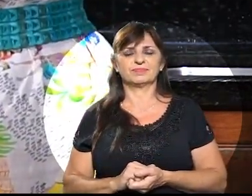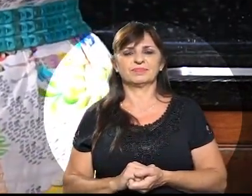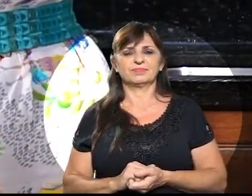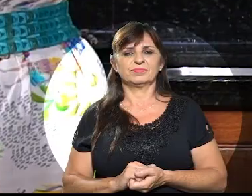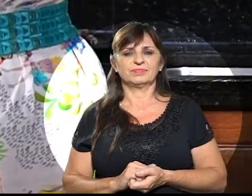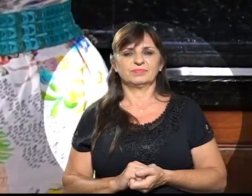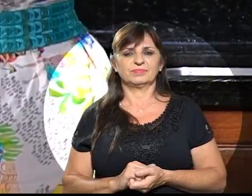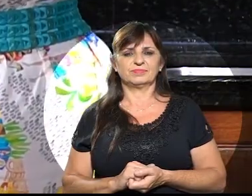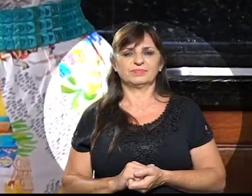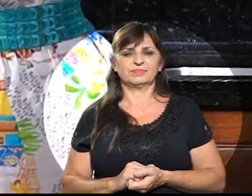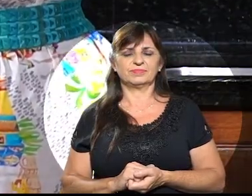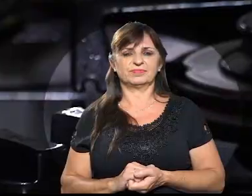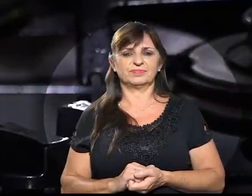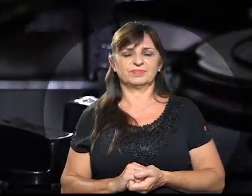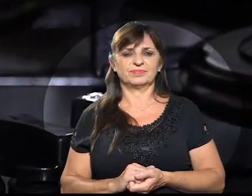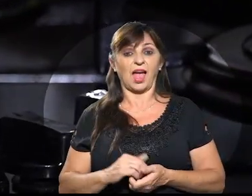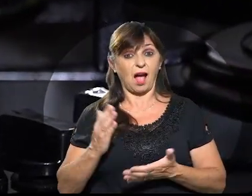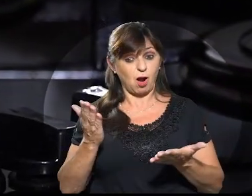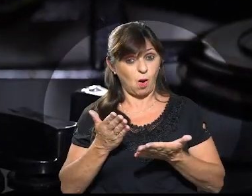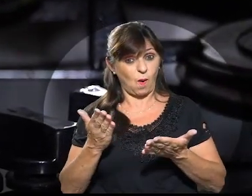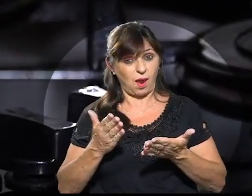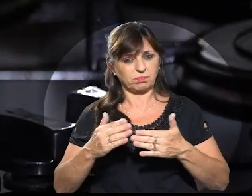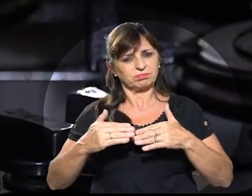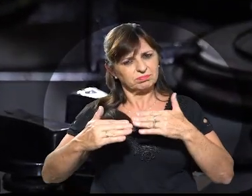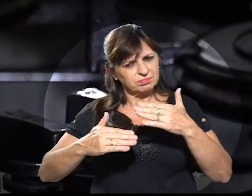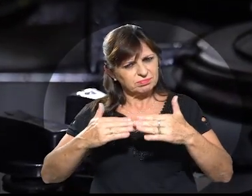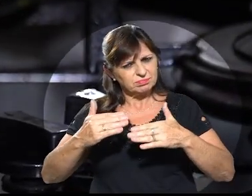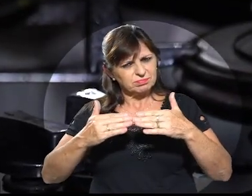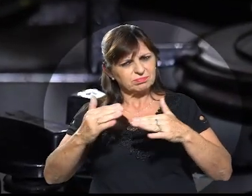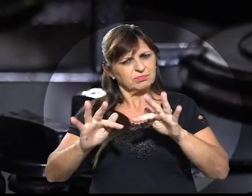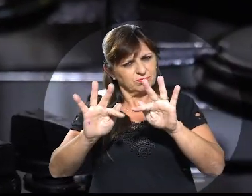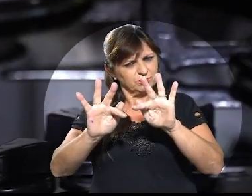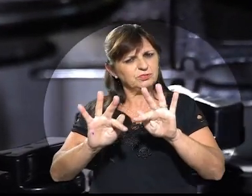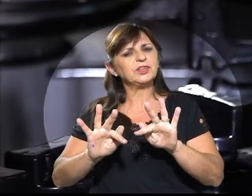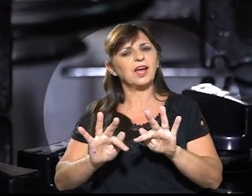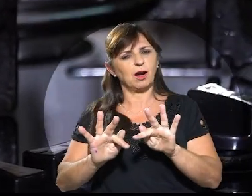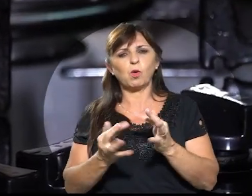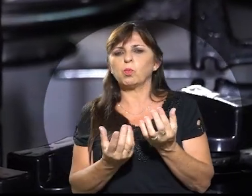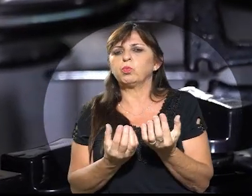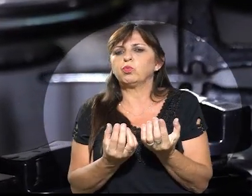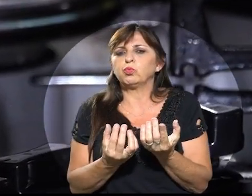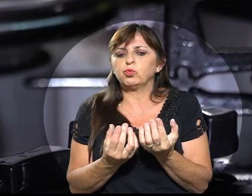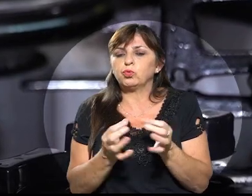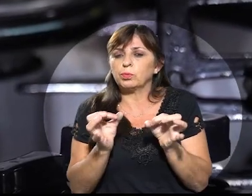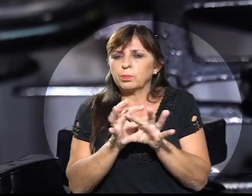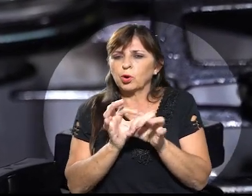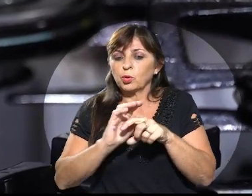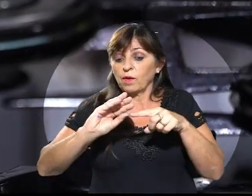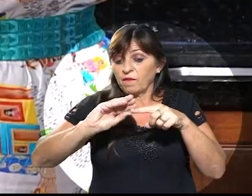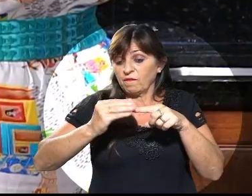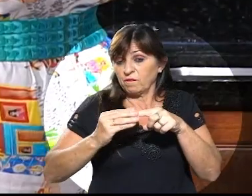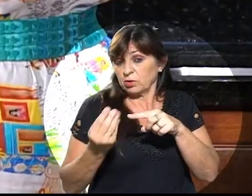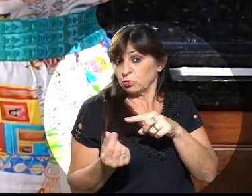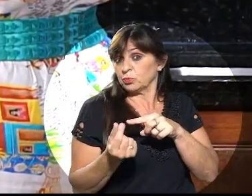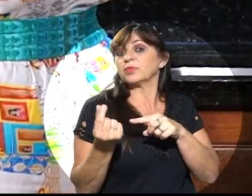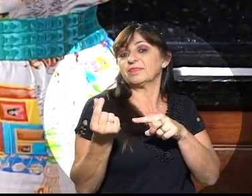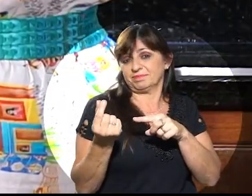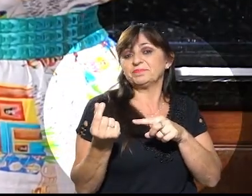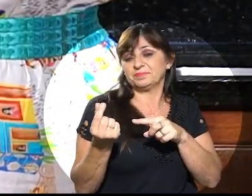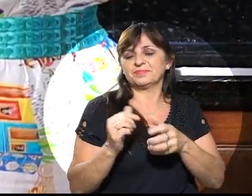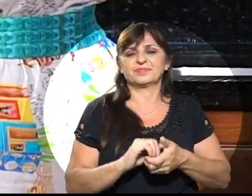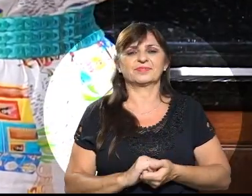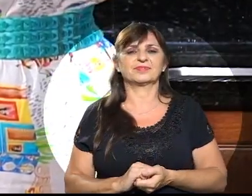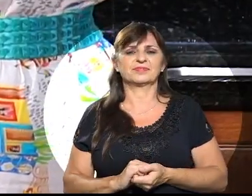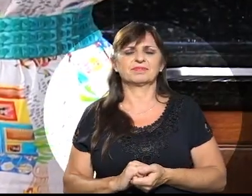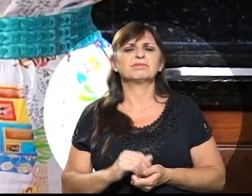Esse processo agora é finalizar o cozimento da lentilha. Isso, nós vamos cozinhar, porque vai se demorar mais um tempo. Mais ou menos a proporção de água para lentilha,